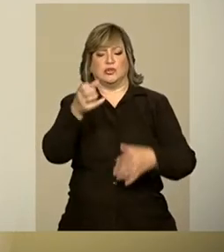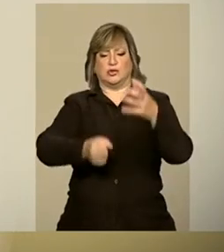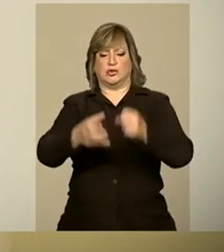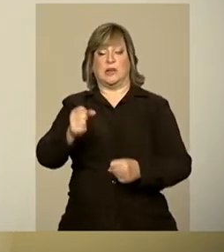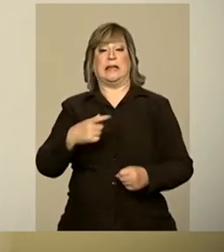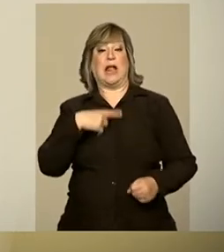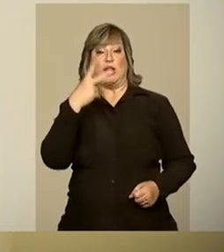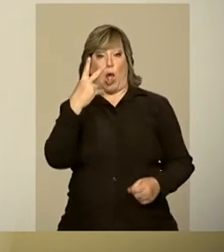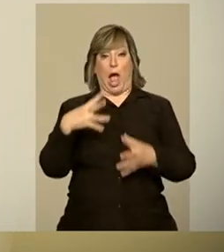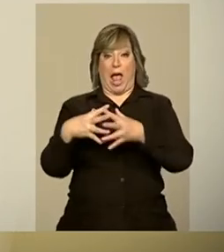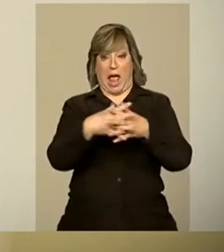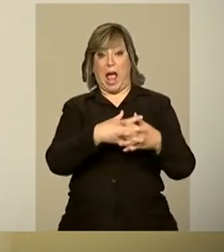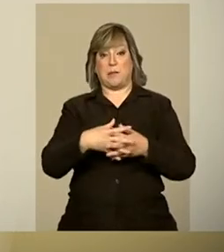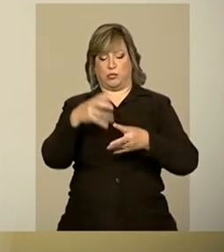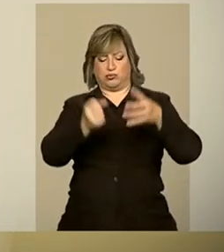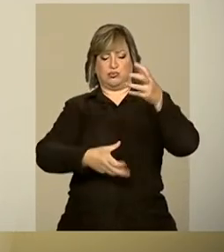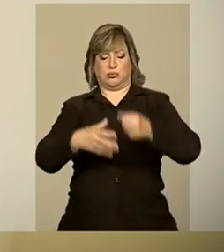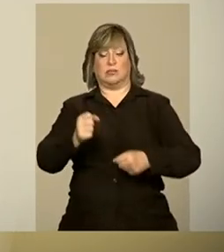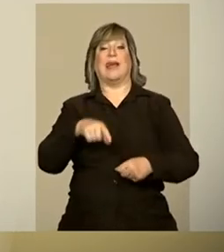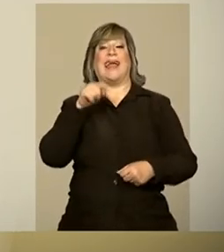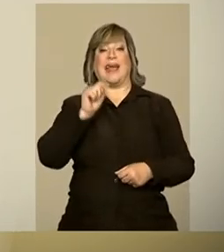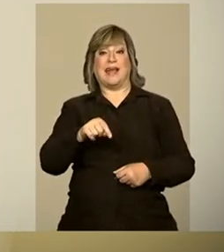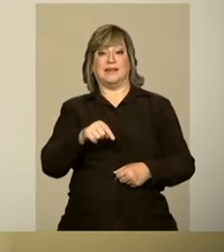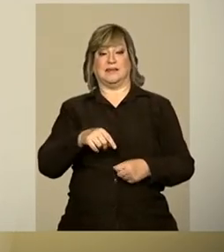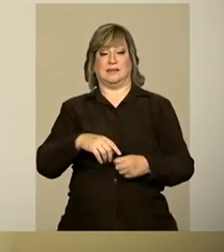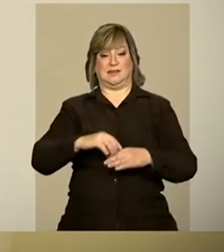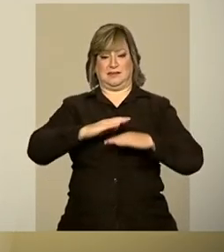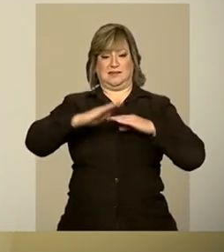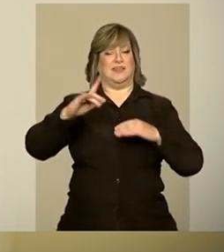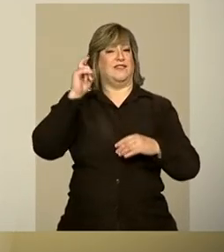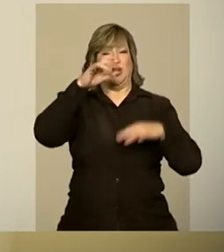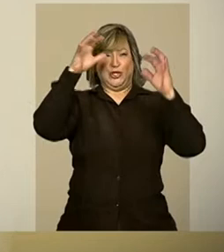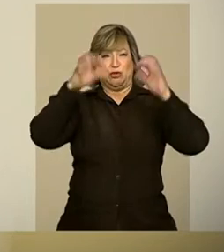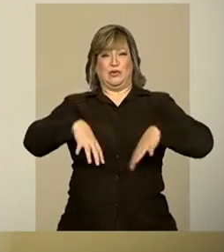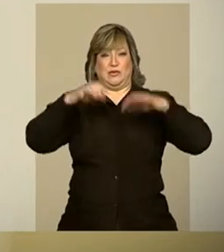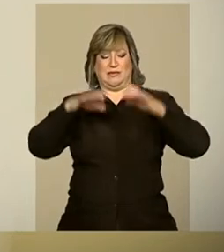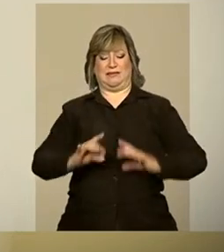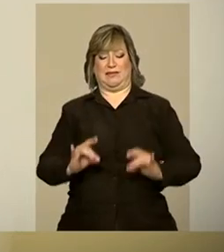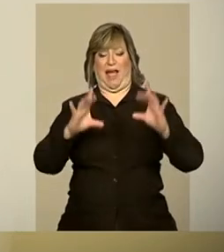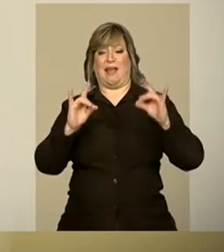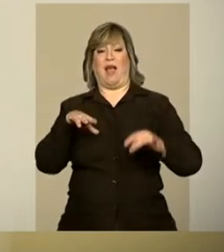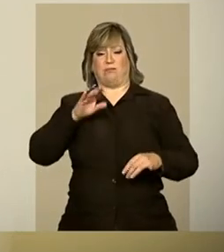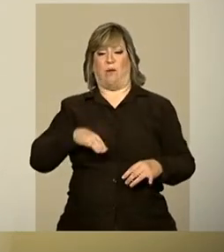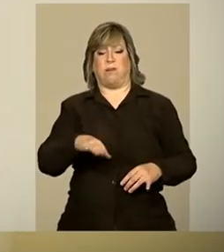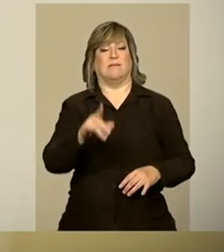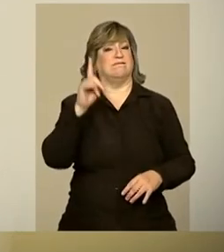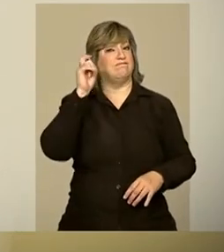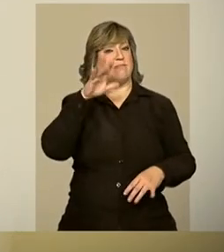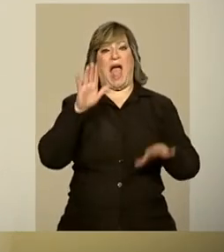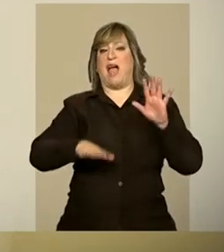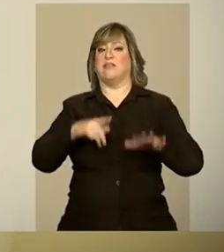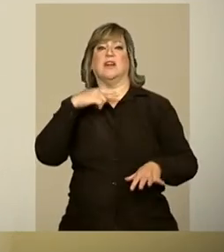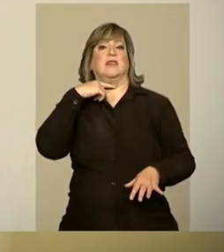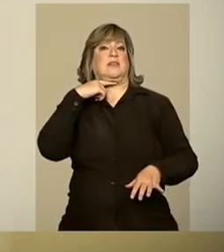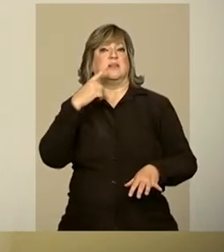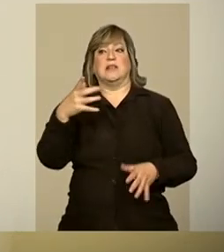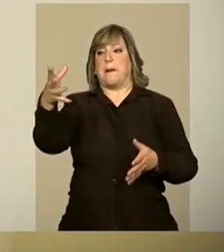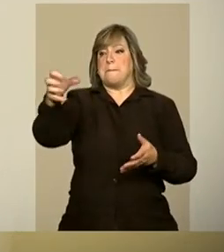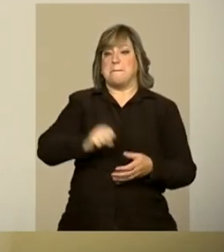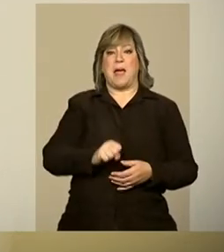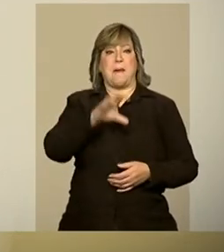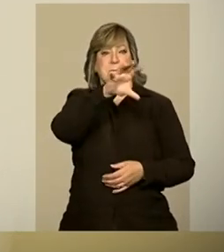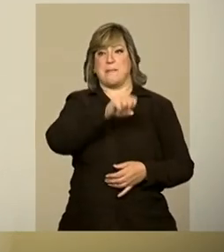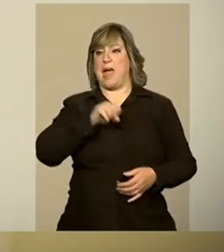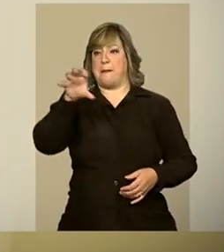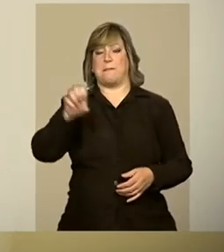caminhões. A estrada ficava muito ruim de passar quando chovia e às vezes eles não conseguiam nem recolher o leite em todas